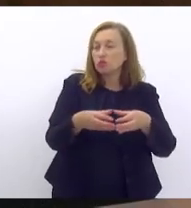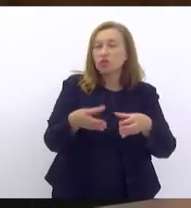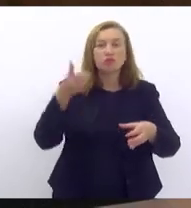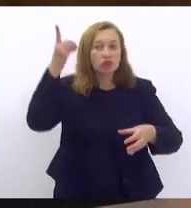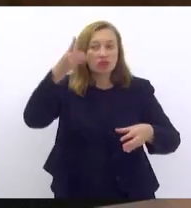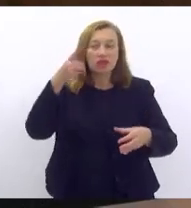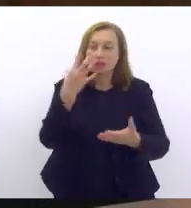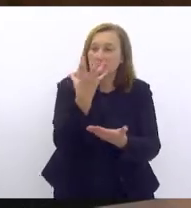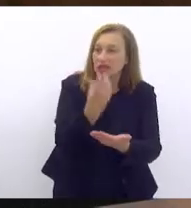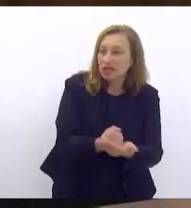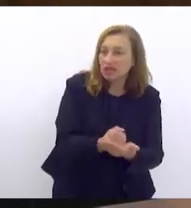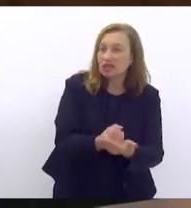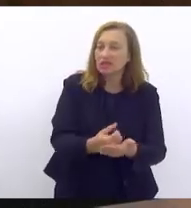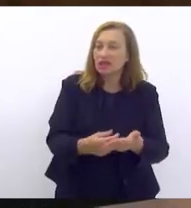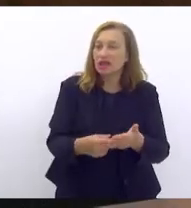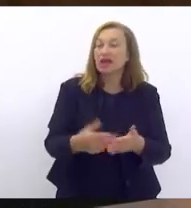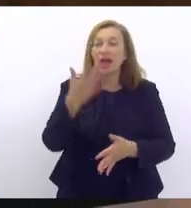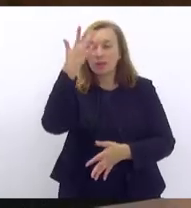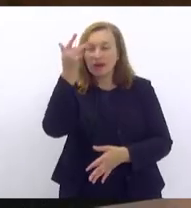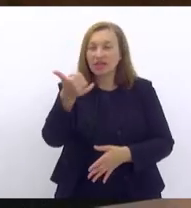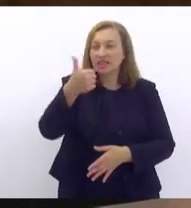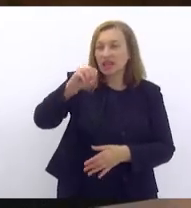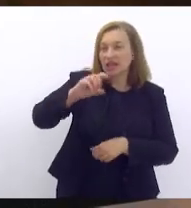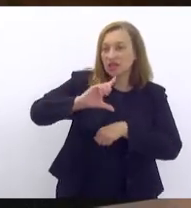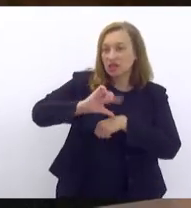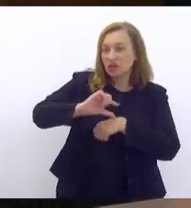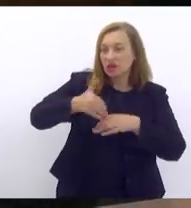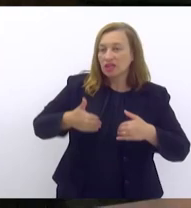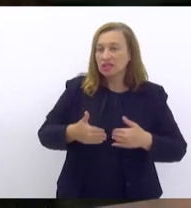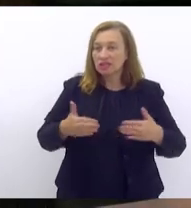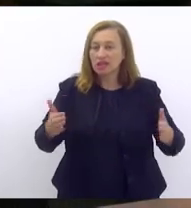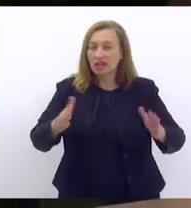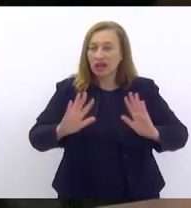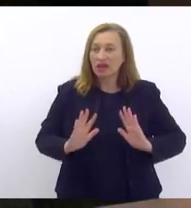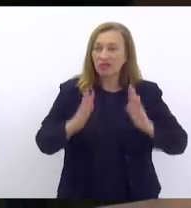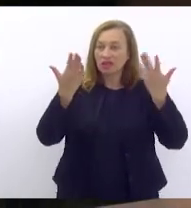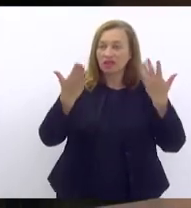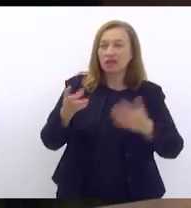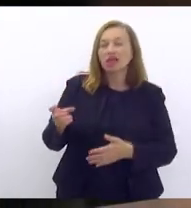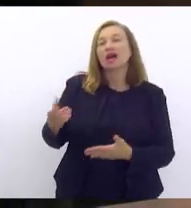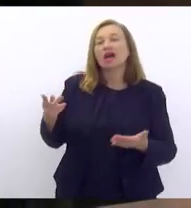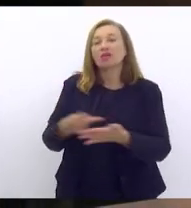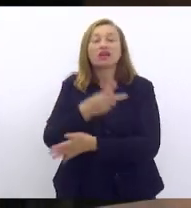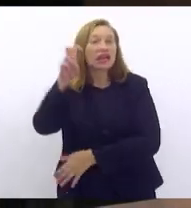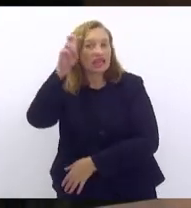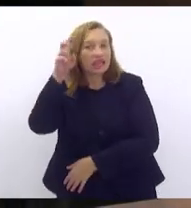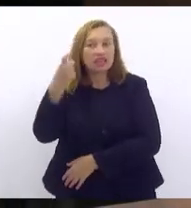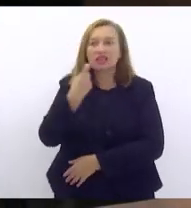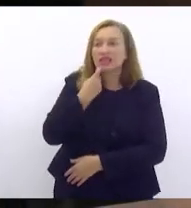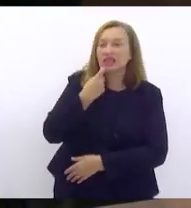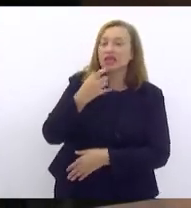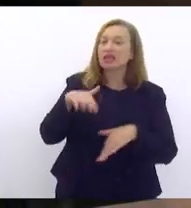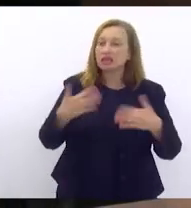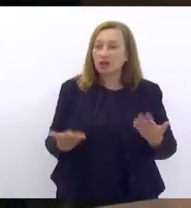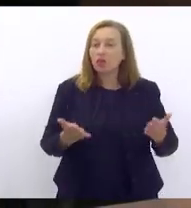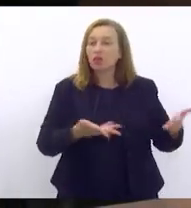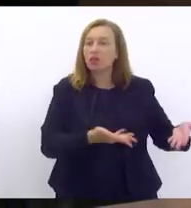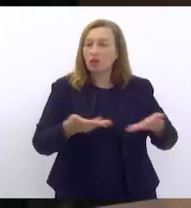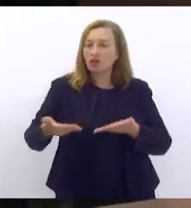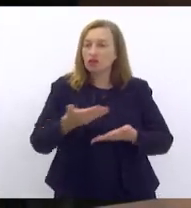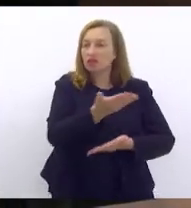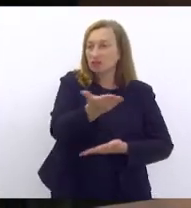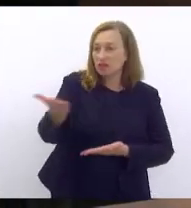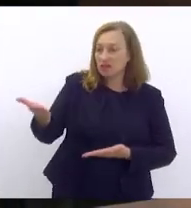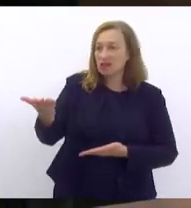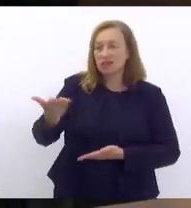se cadastrar e fazer parte. Amanhã, 10 horas, é a abertura do evento. O evento vai acontecer quinta e sexta-feira, então está aqui feito o convite a todos